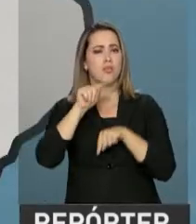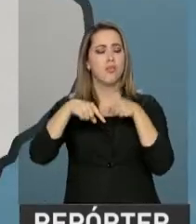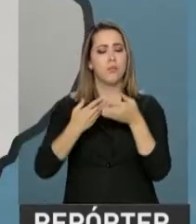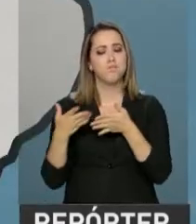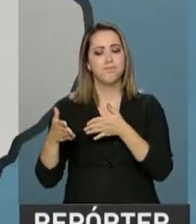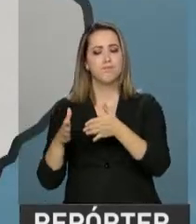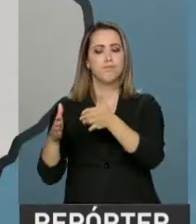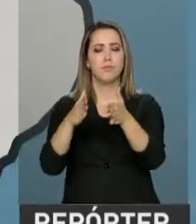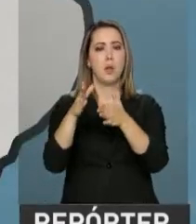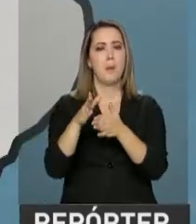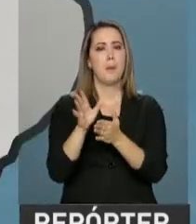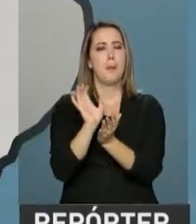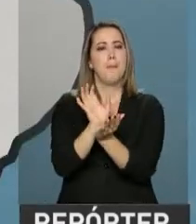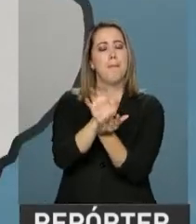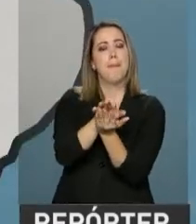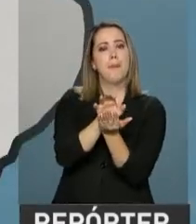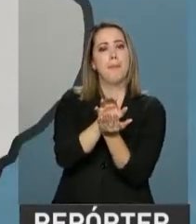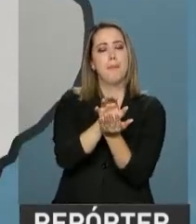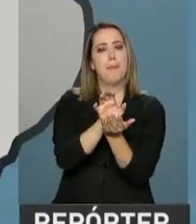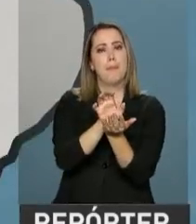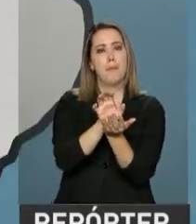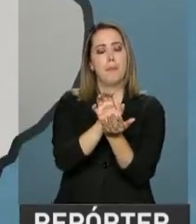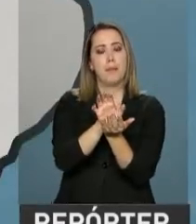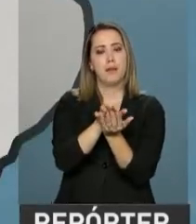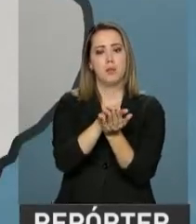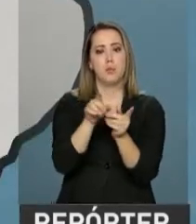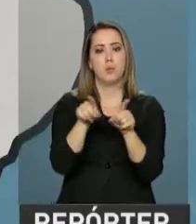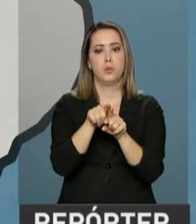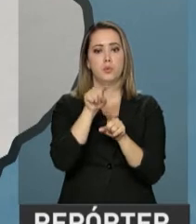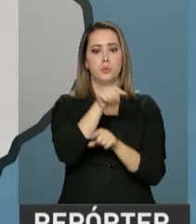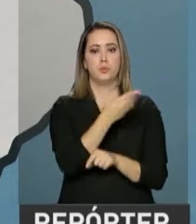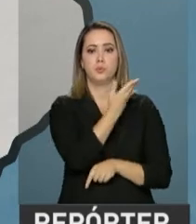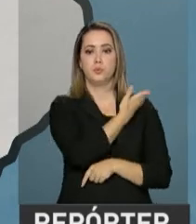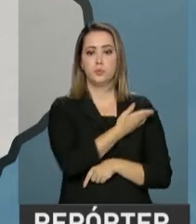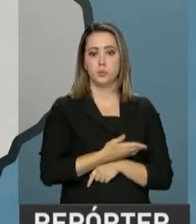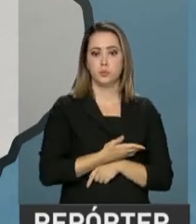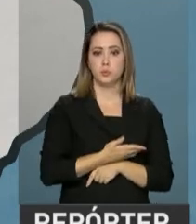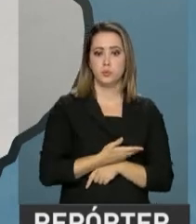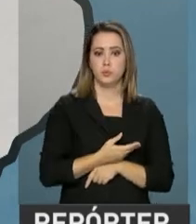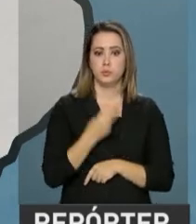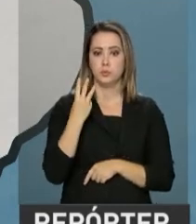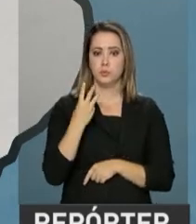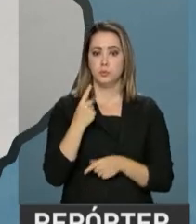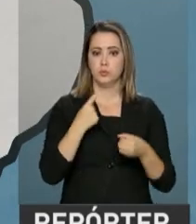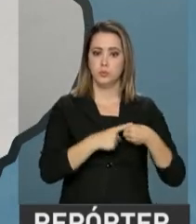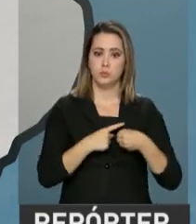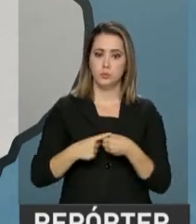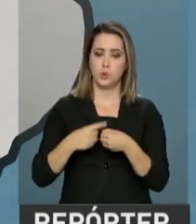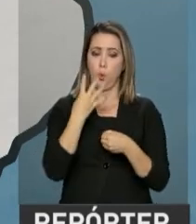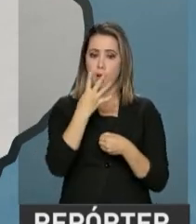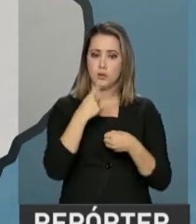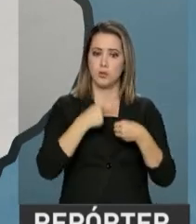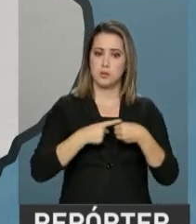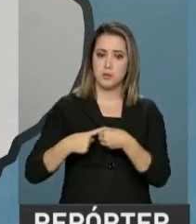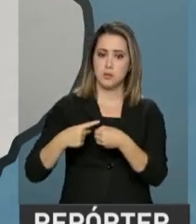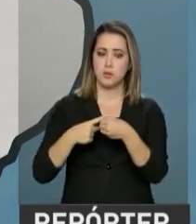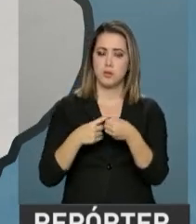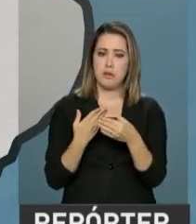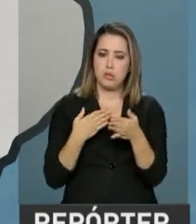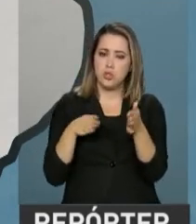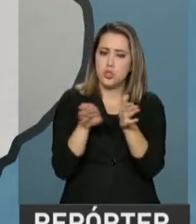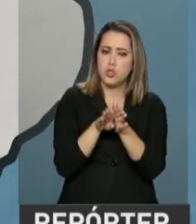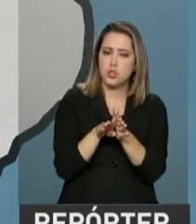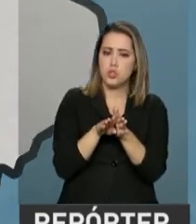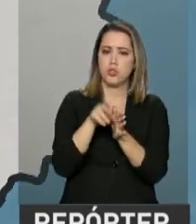de Pernambuco, passando pelos municípios de Cabrobó, Terra Nova, Salgueiro e Verdejante, até chegar a